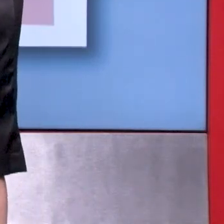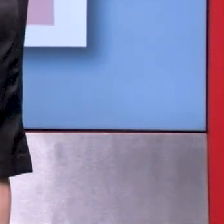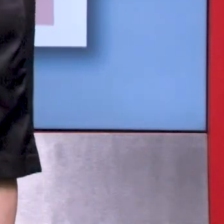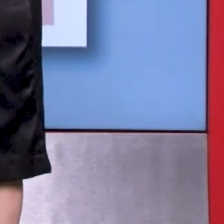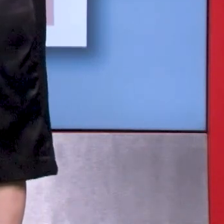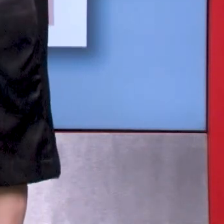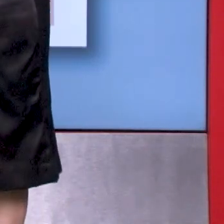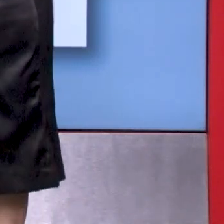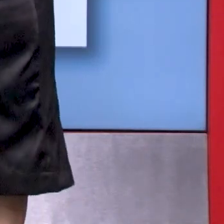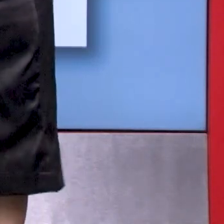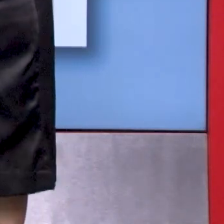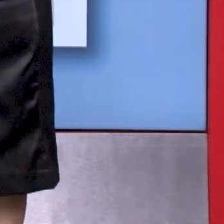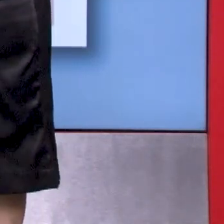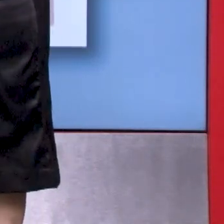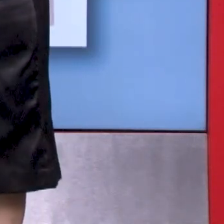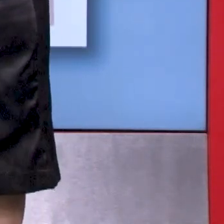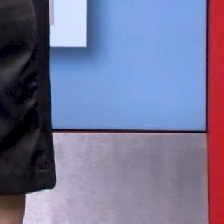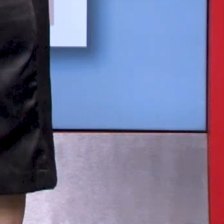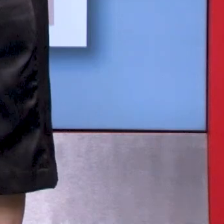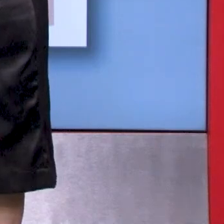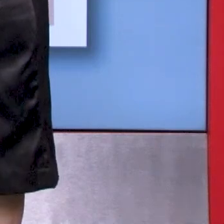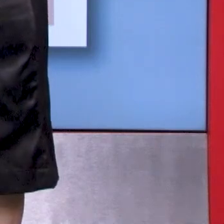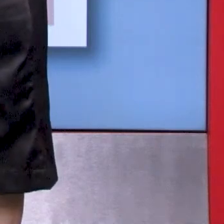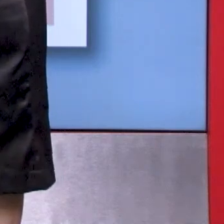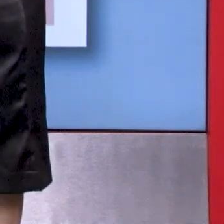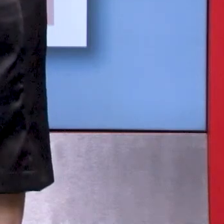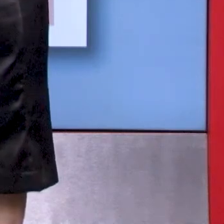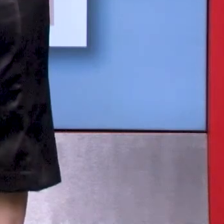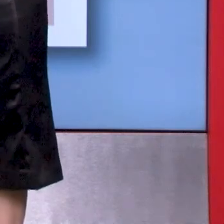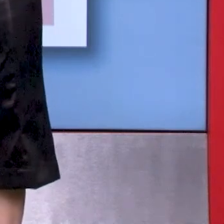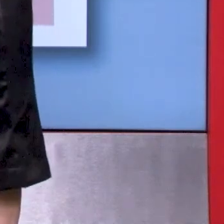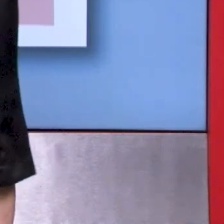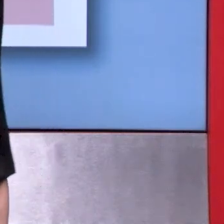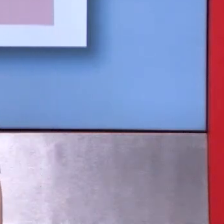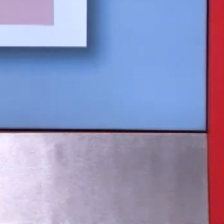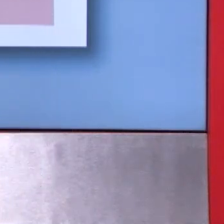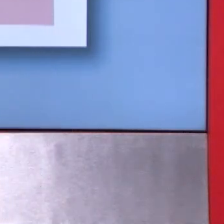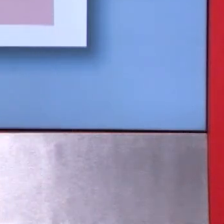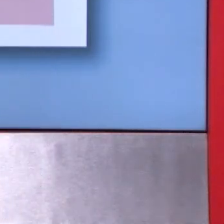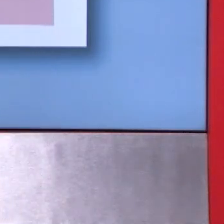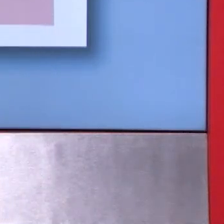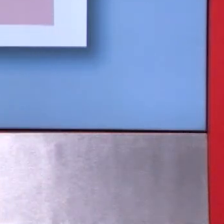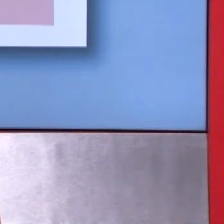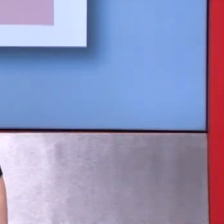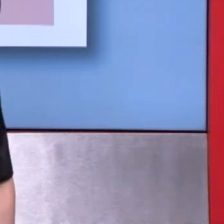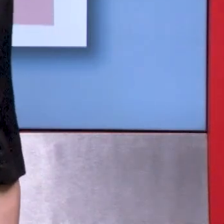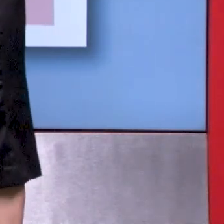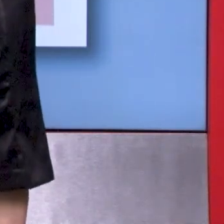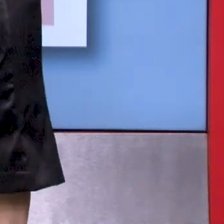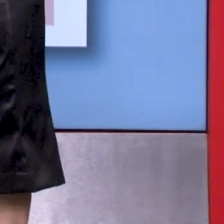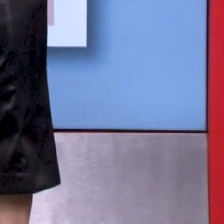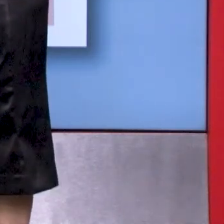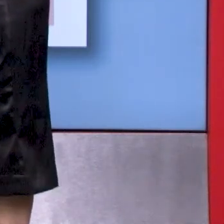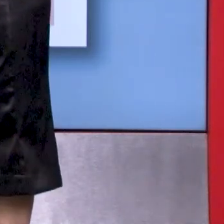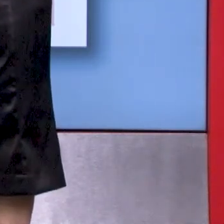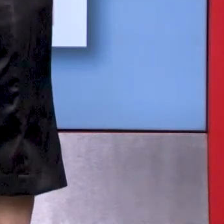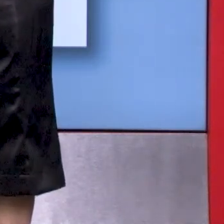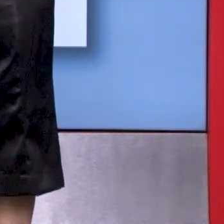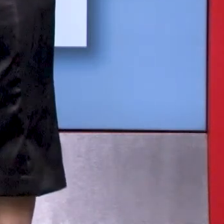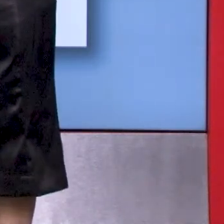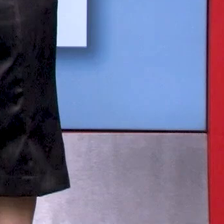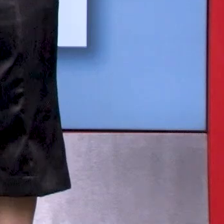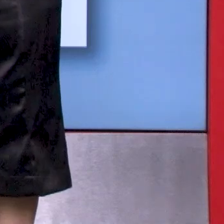é uma criança. Como que a criança pode colocar o e-mail do responsável? Estado em que reside,